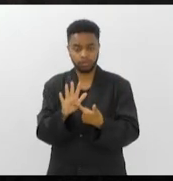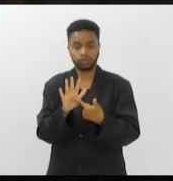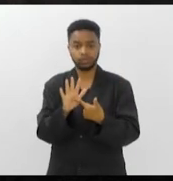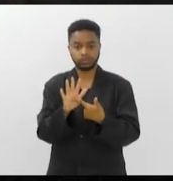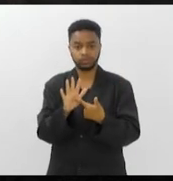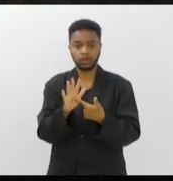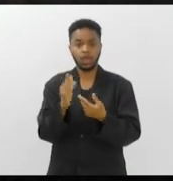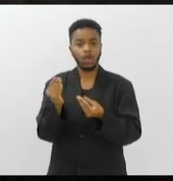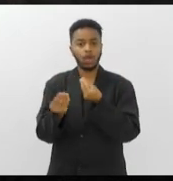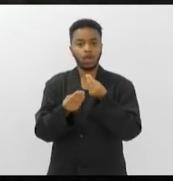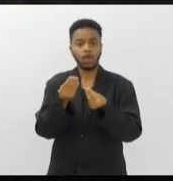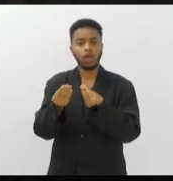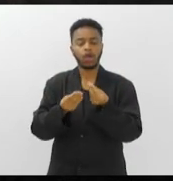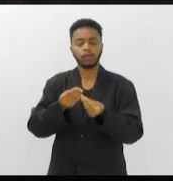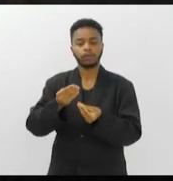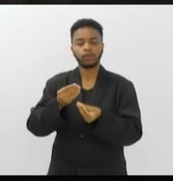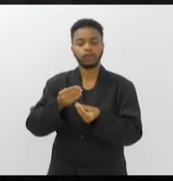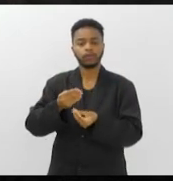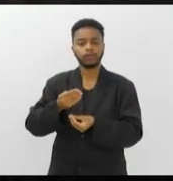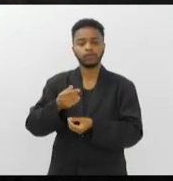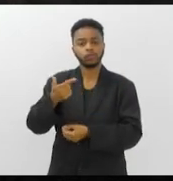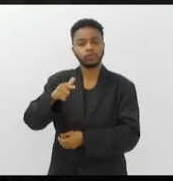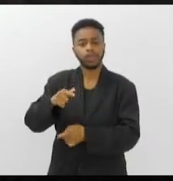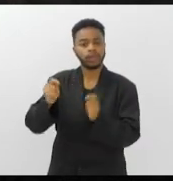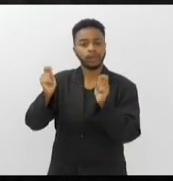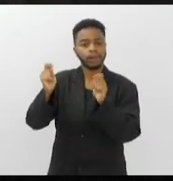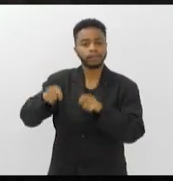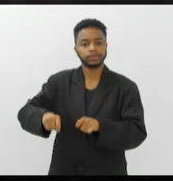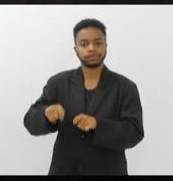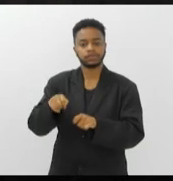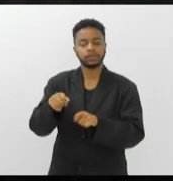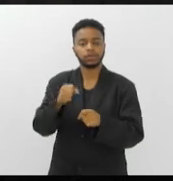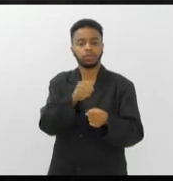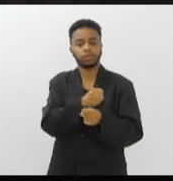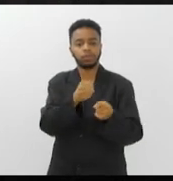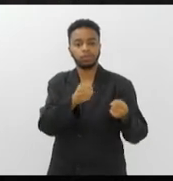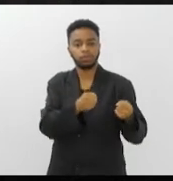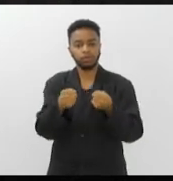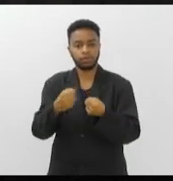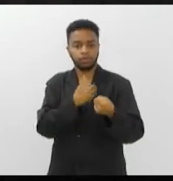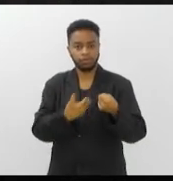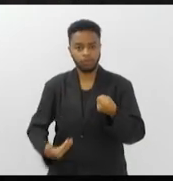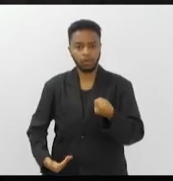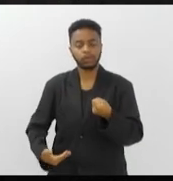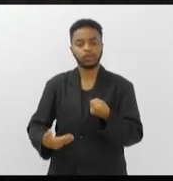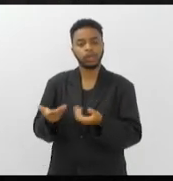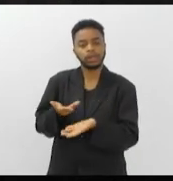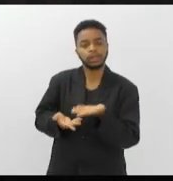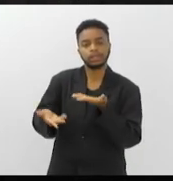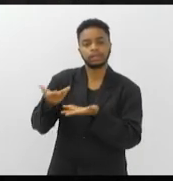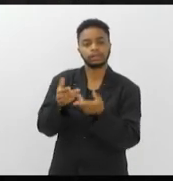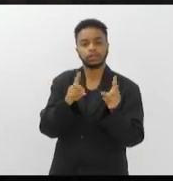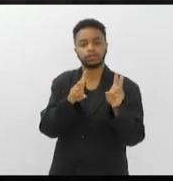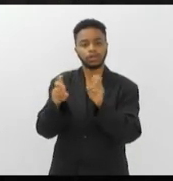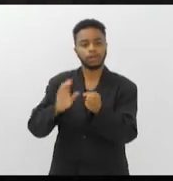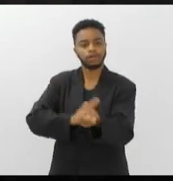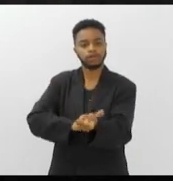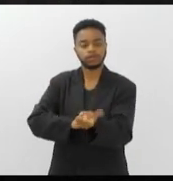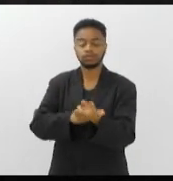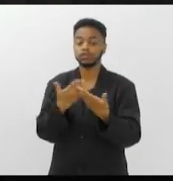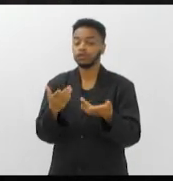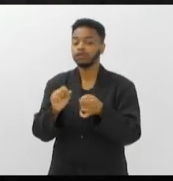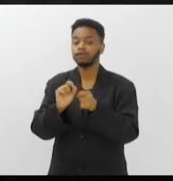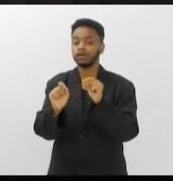da incompetência do poder público de lidar com uma situação do vício. Então faz o seguinte,